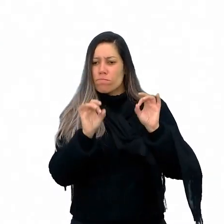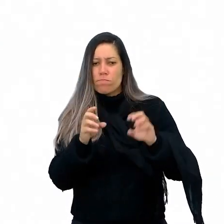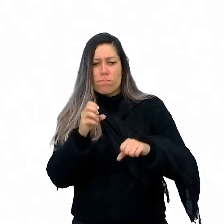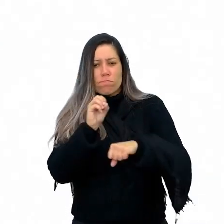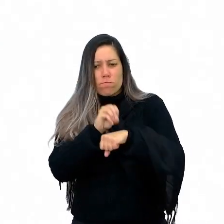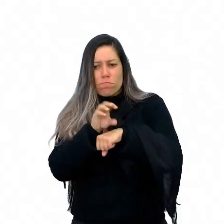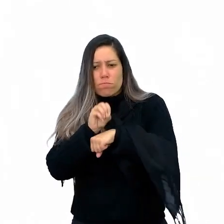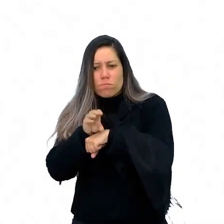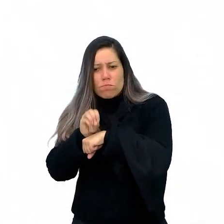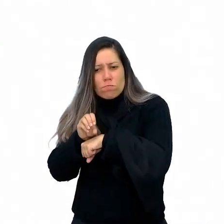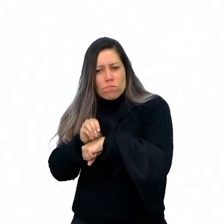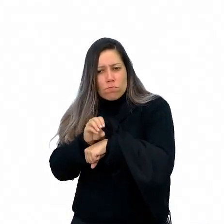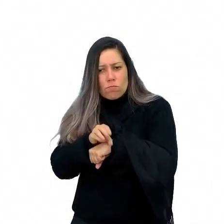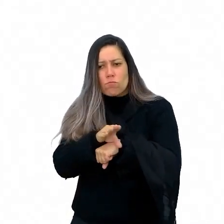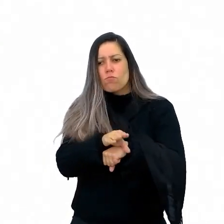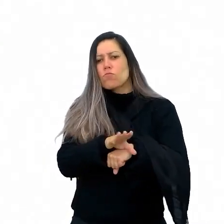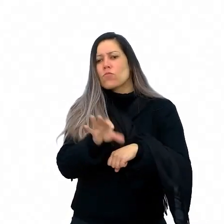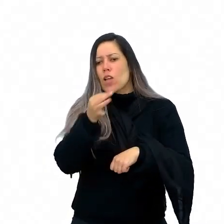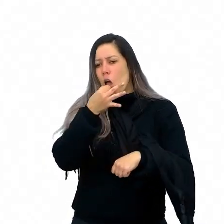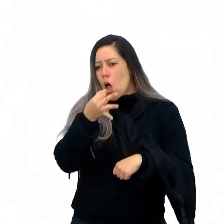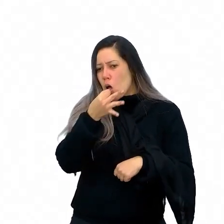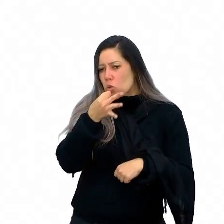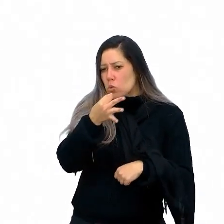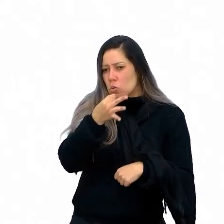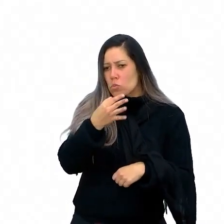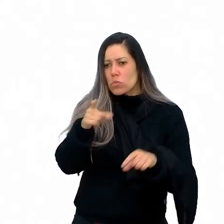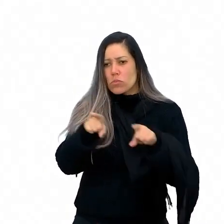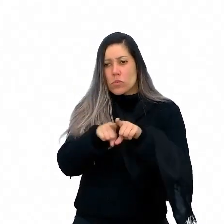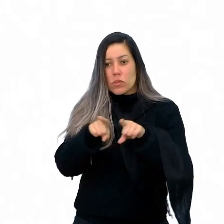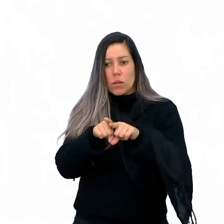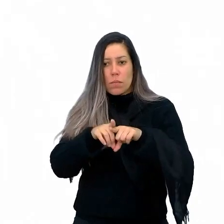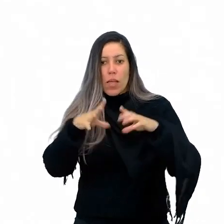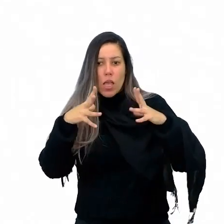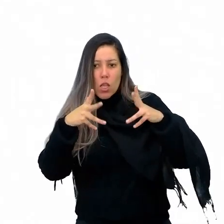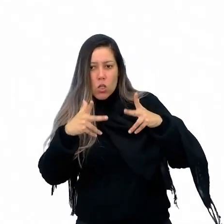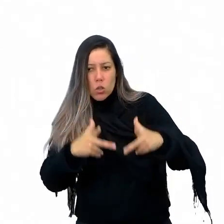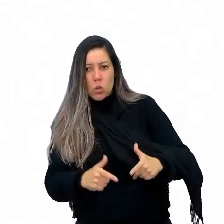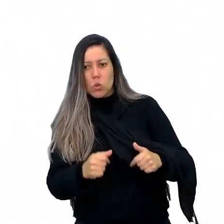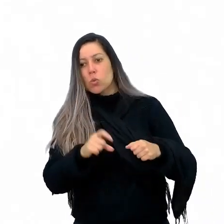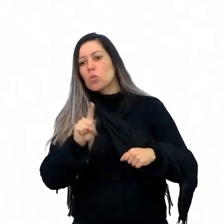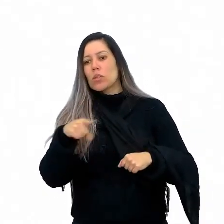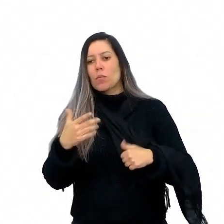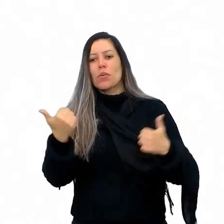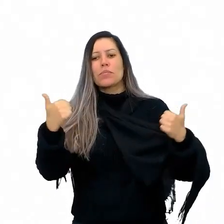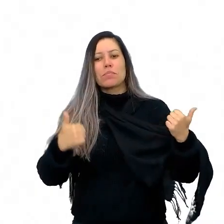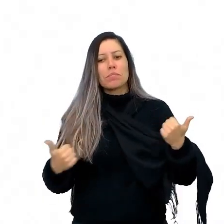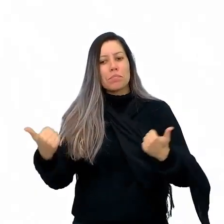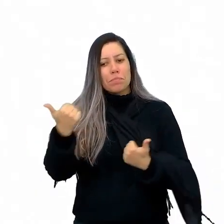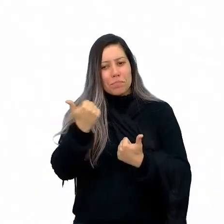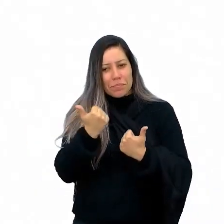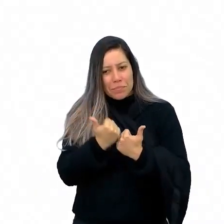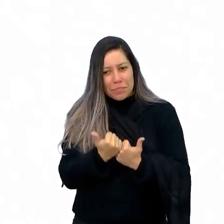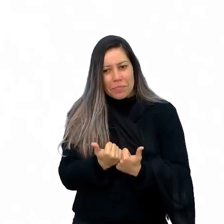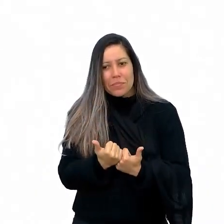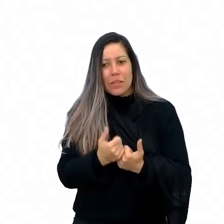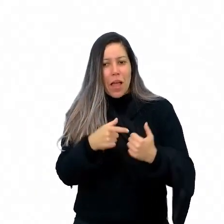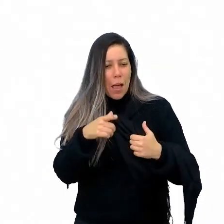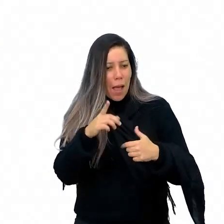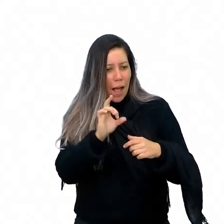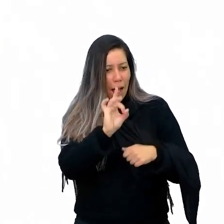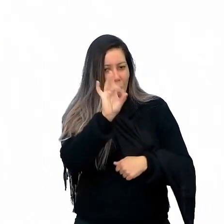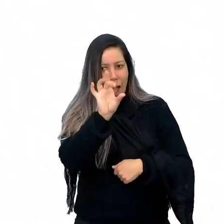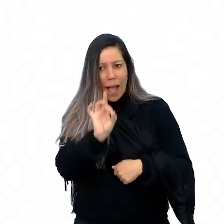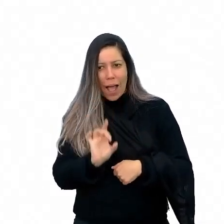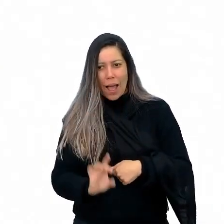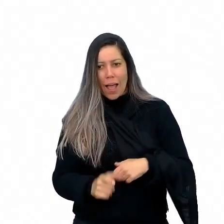dicas, aqui a gente vai trazer algumas sugestões, e tudo isso depois é adaptável, né, para cada realidade, e aí o